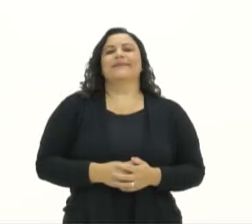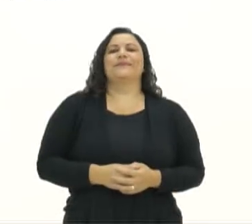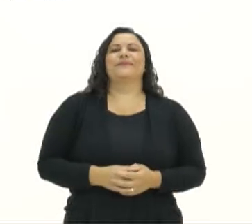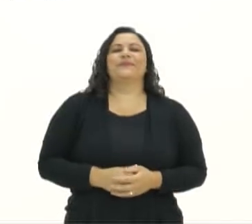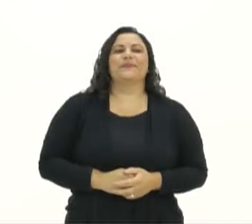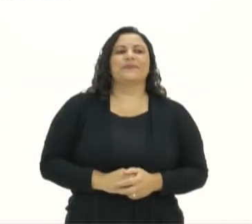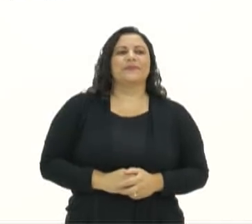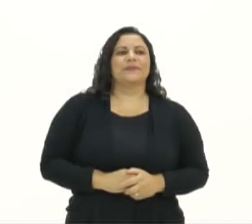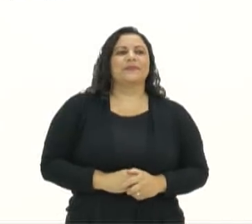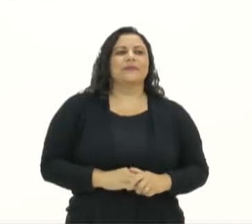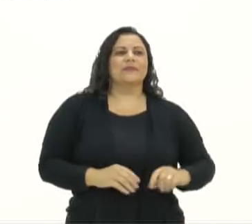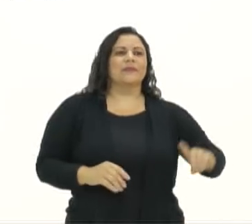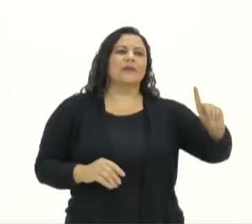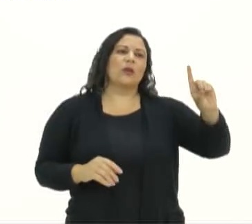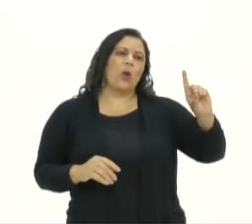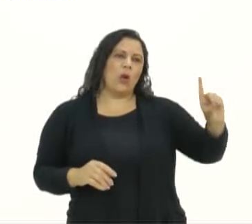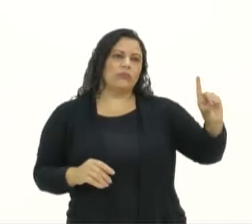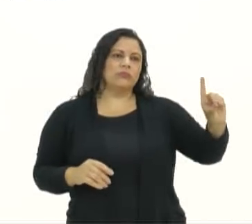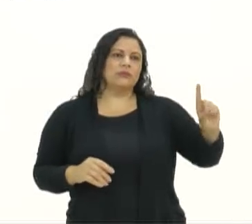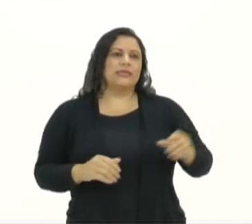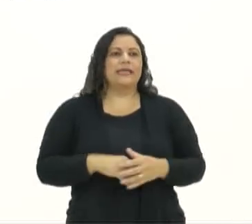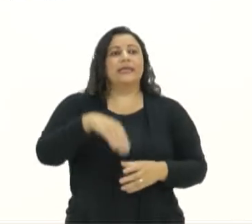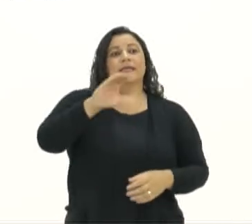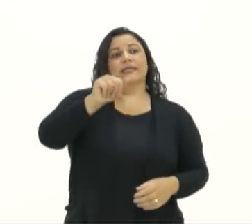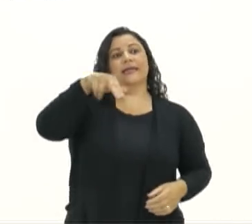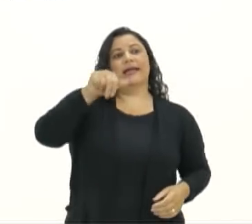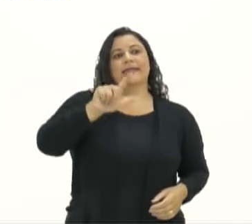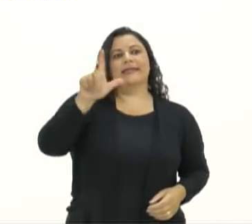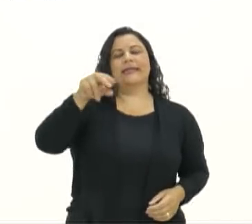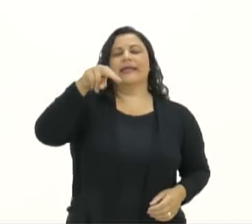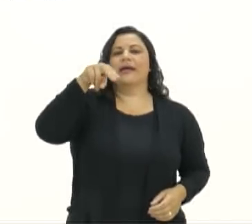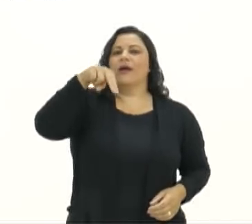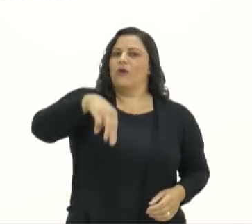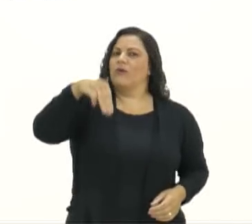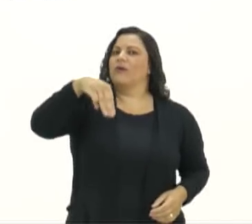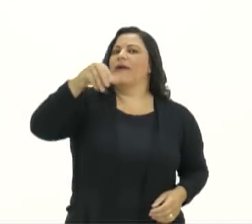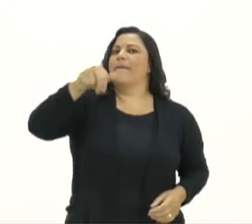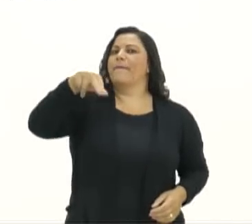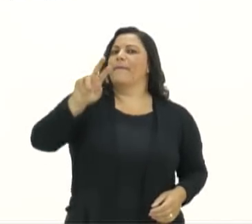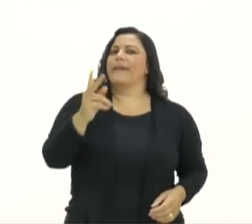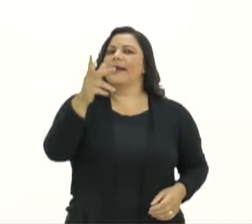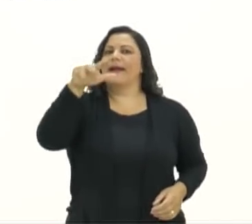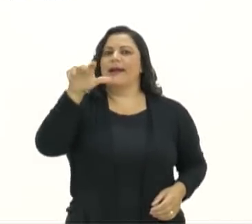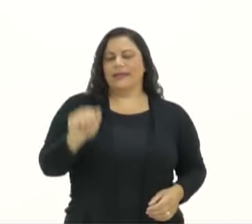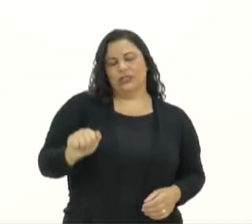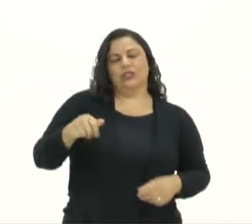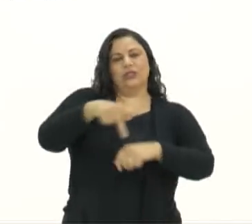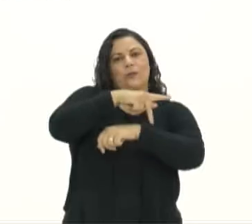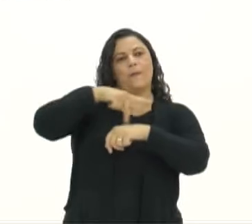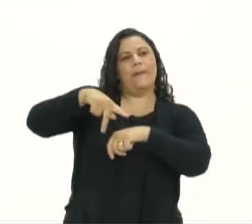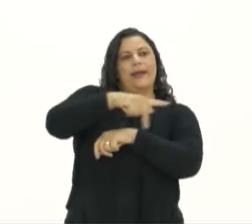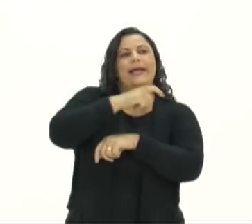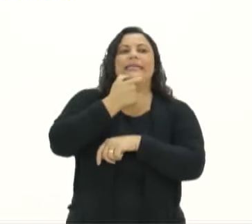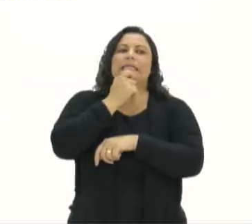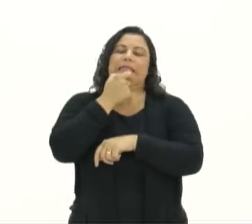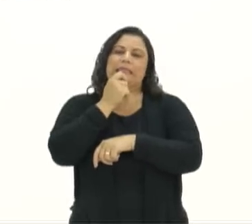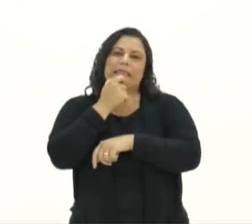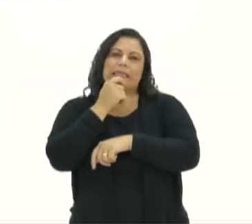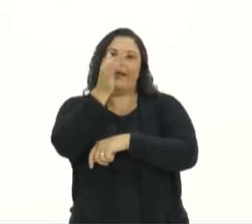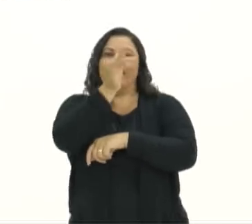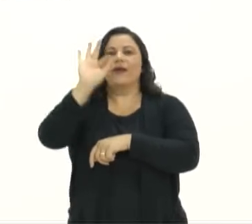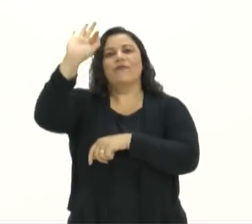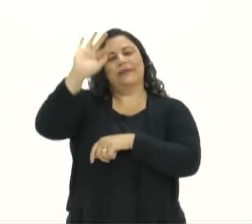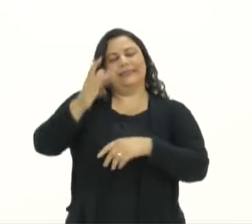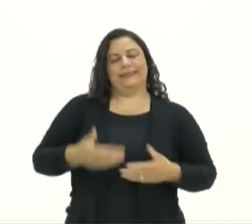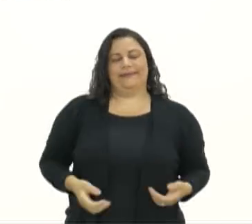do Mel. Ou a travessia do Canal da Mancha, entre a Inglaterra e a França. De